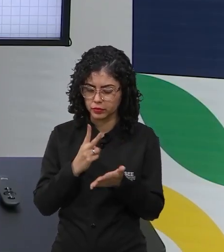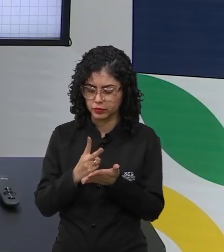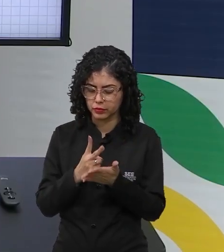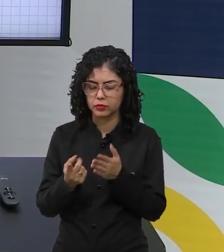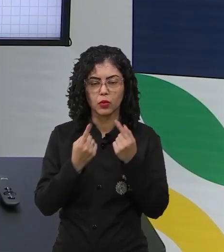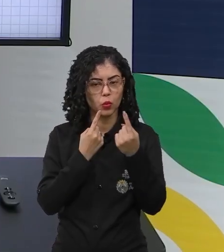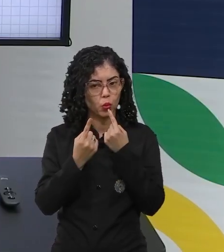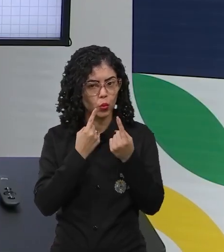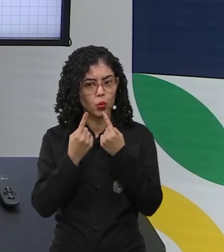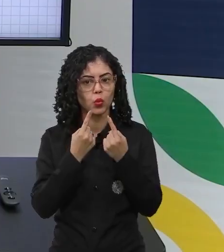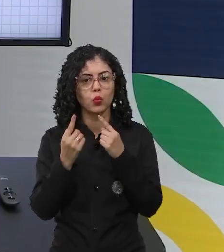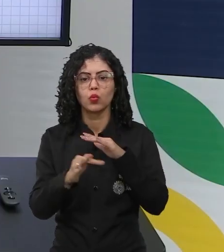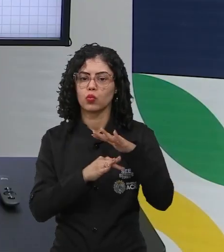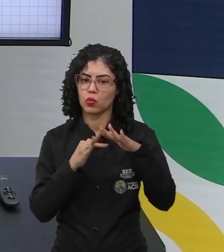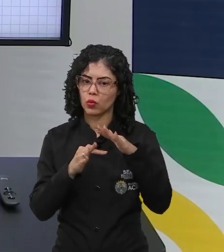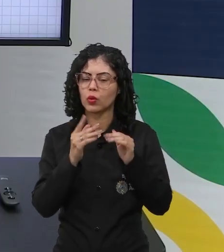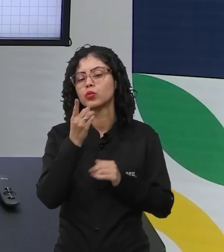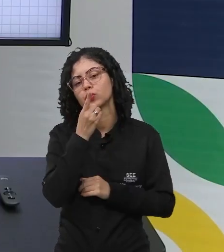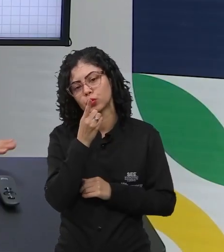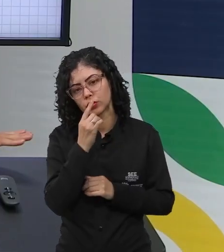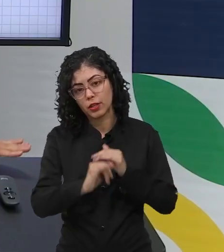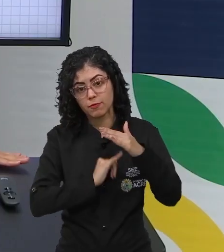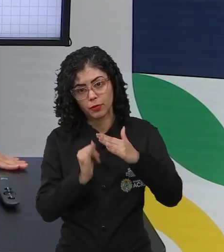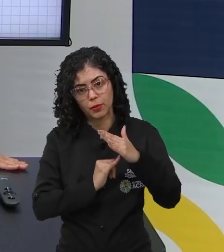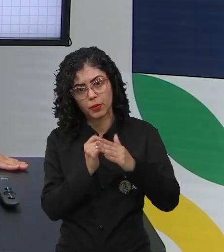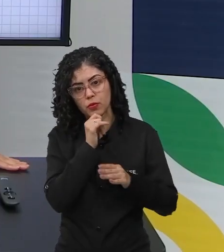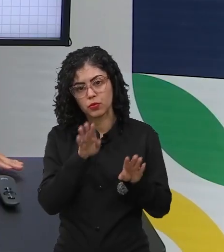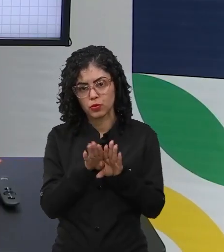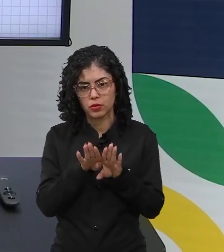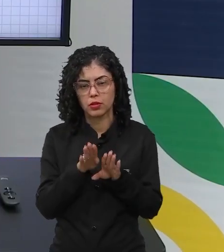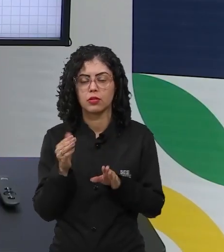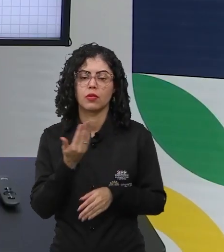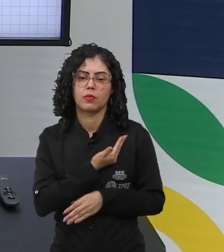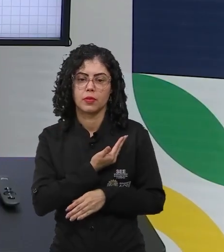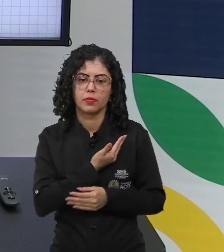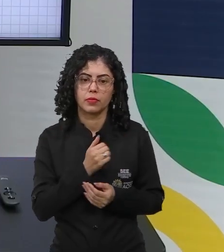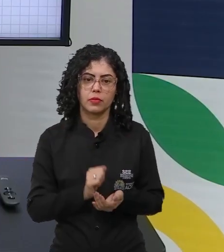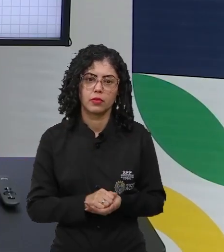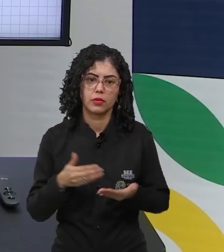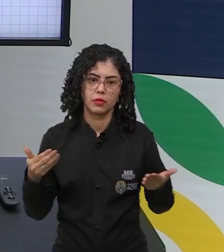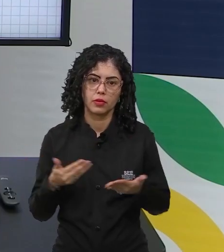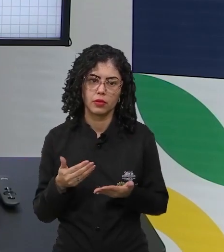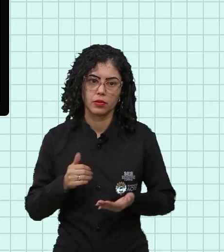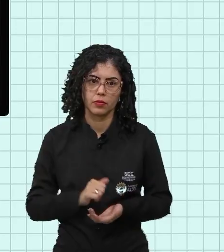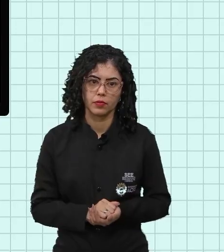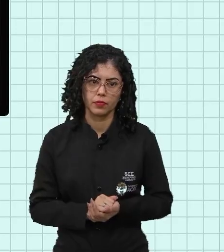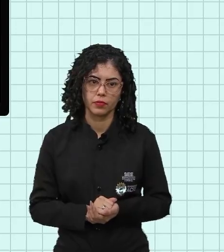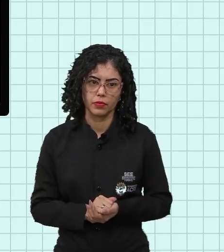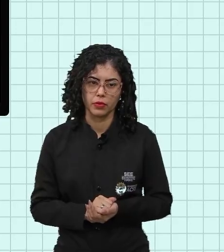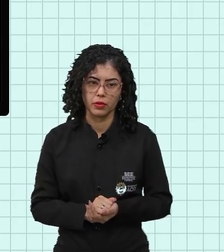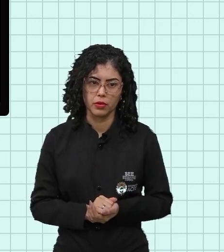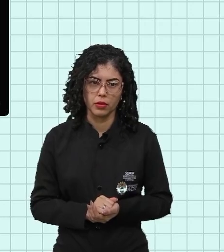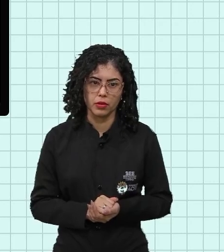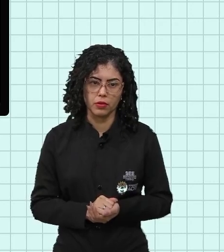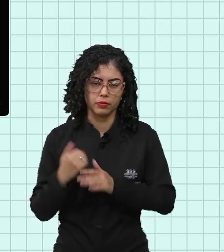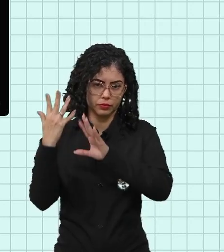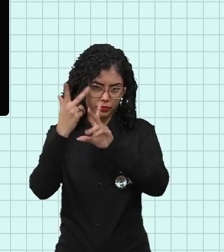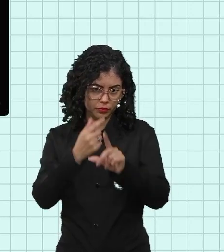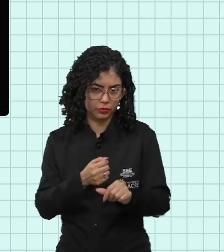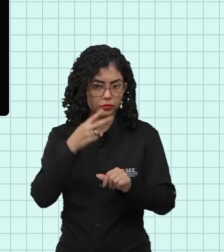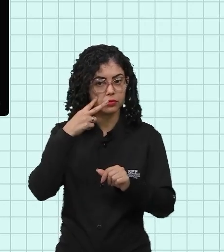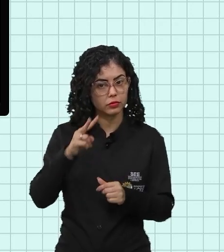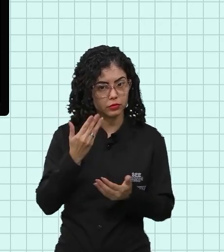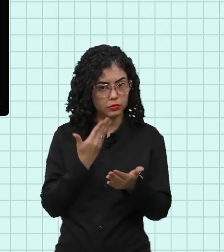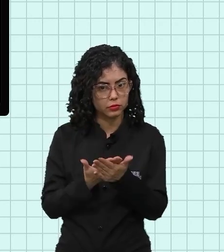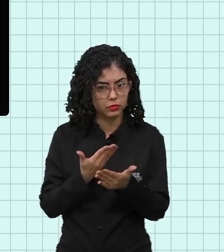conversa, aquela conversa informal do dia a dia que você tem com o seu colega. Então agora nós vamos revisar um pouquinho sobre o